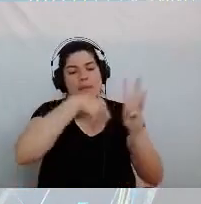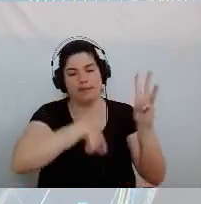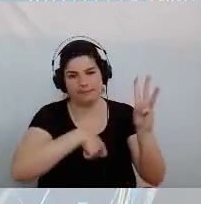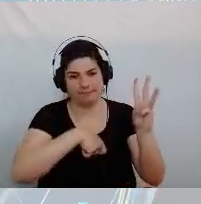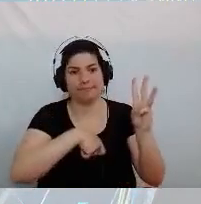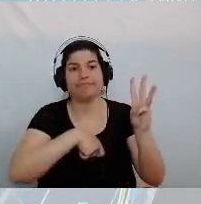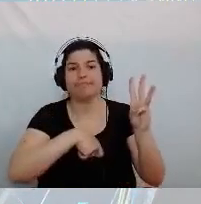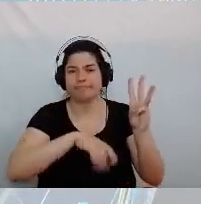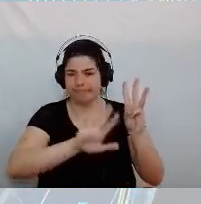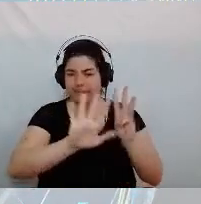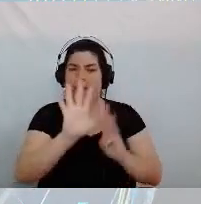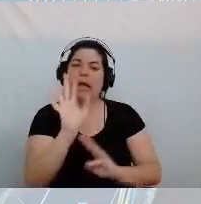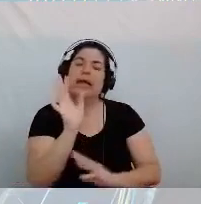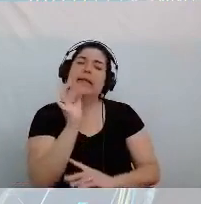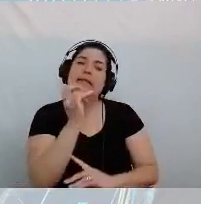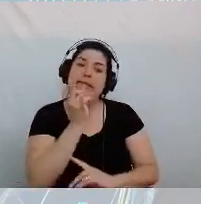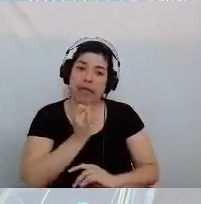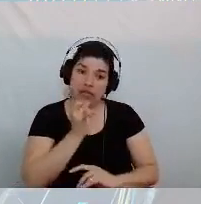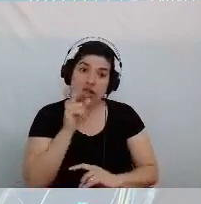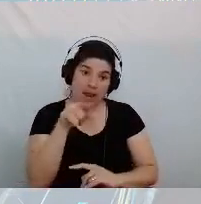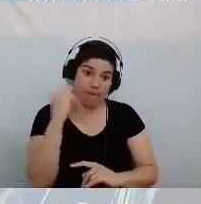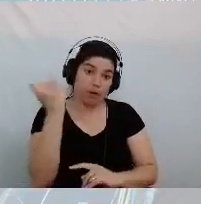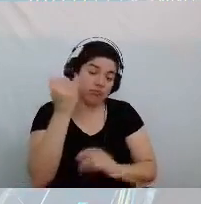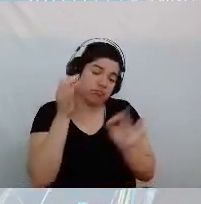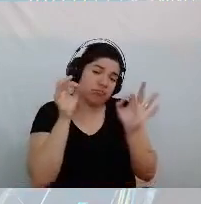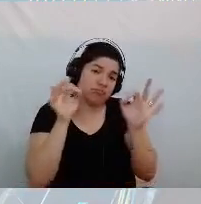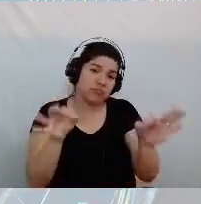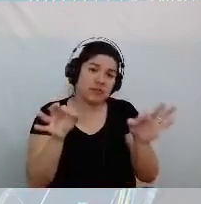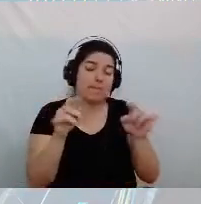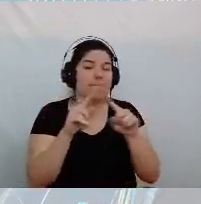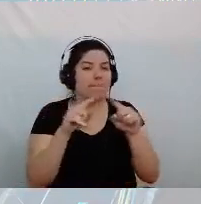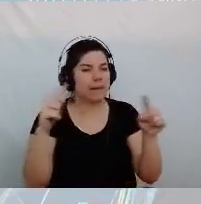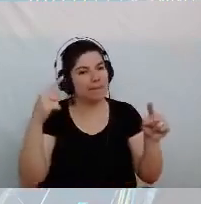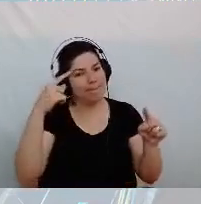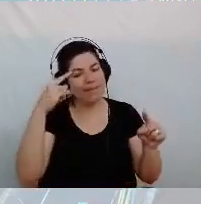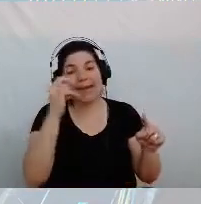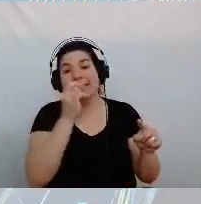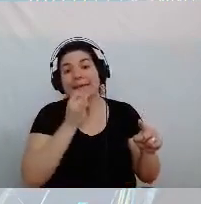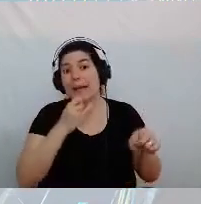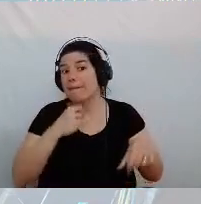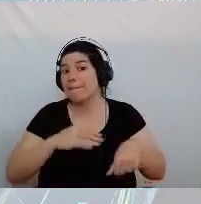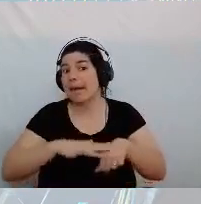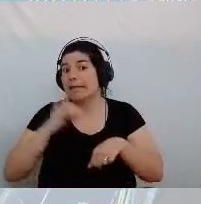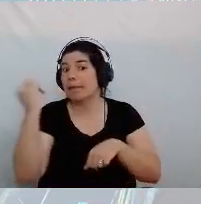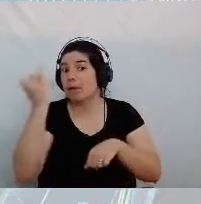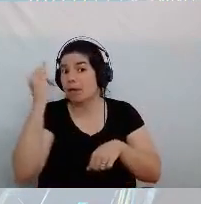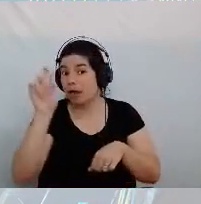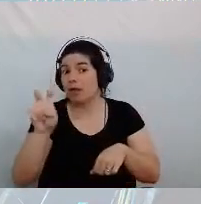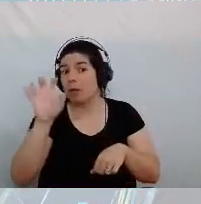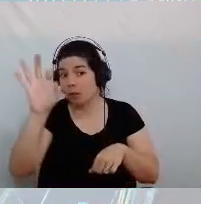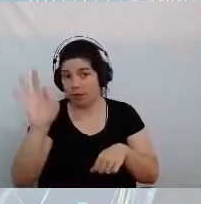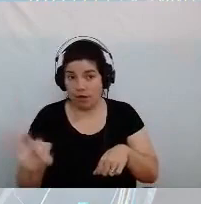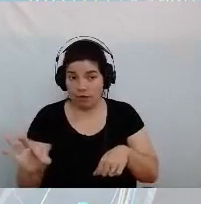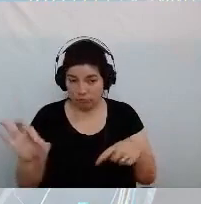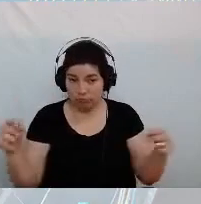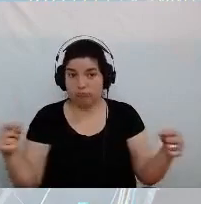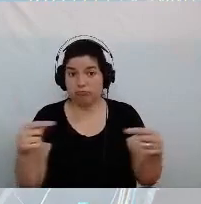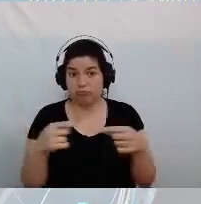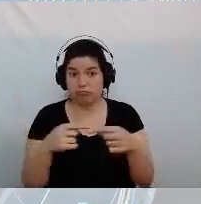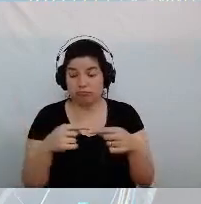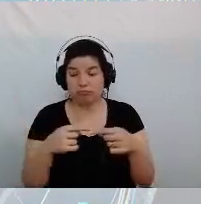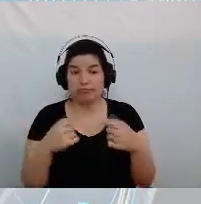teste é importante sem sombra de dúvidas mas com conam que o teste é muito mais importante nesse 5%